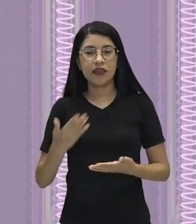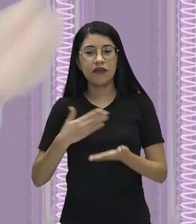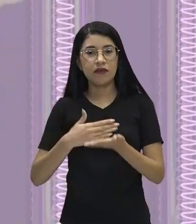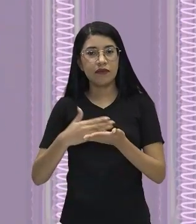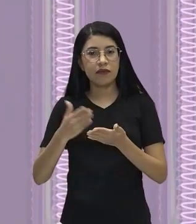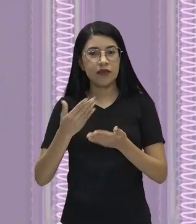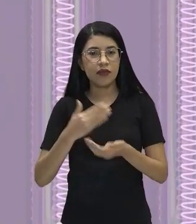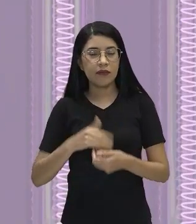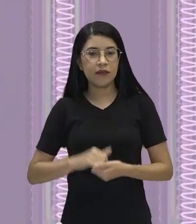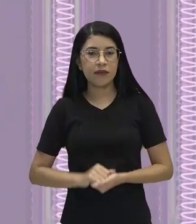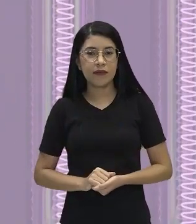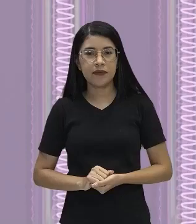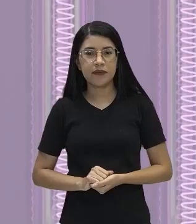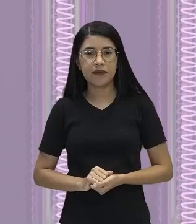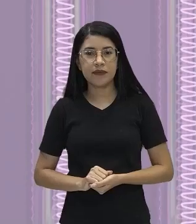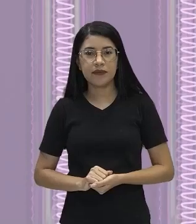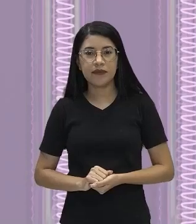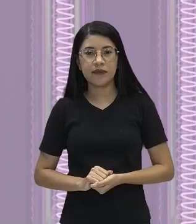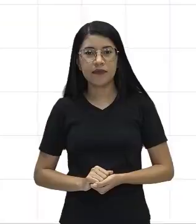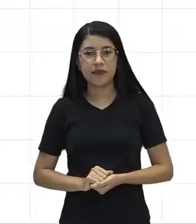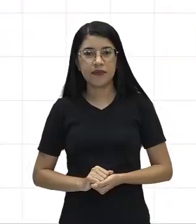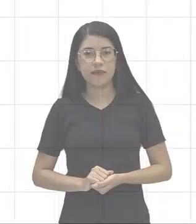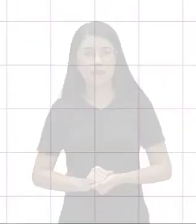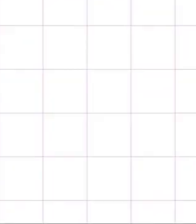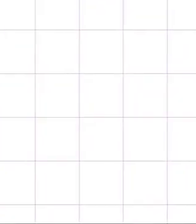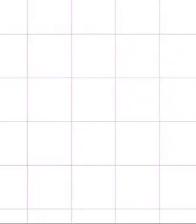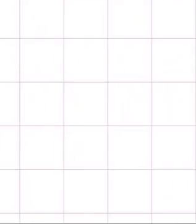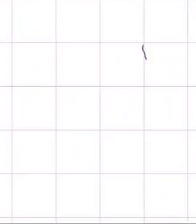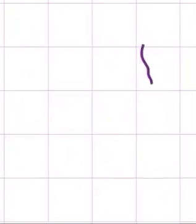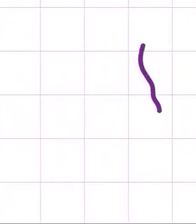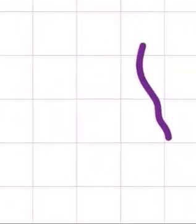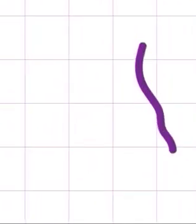vamos para a nossa aula!